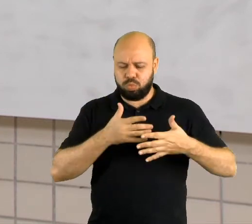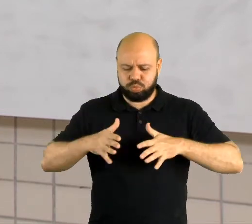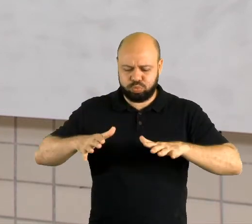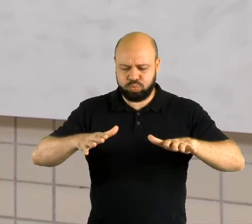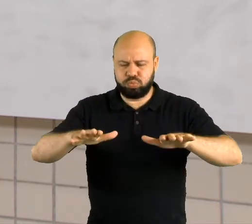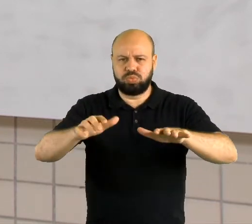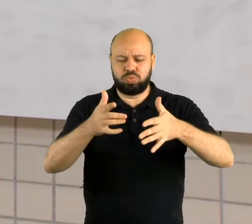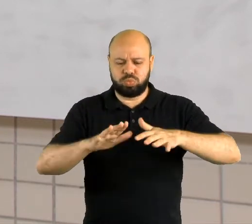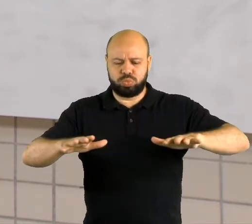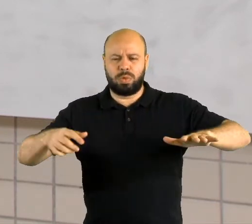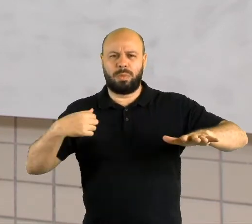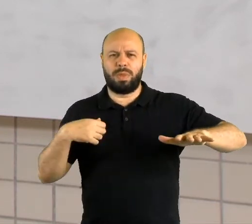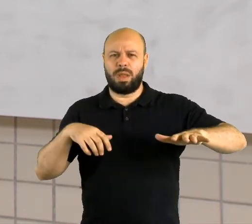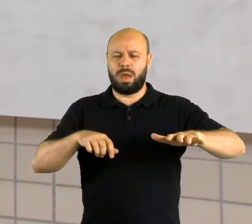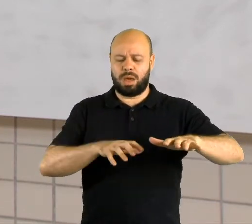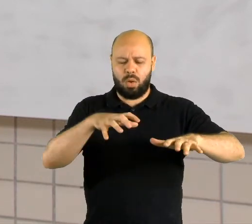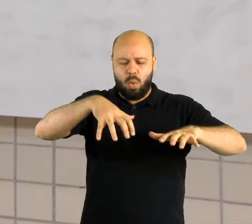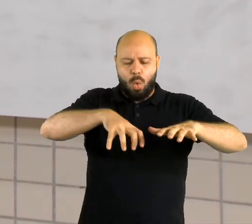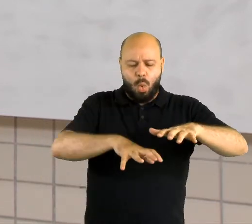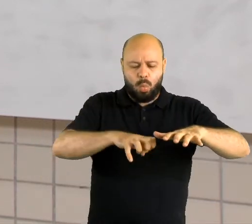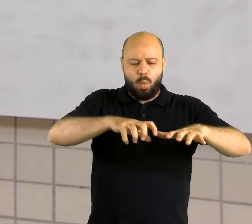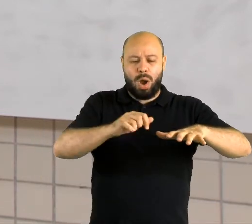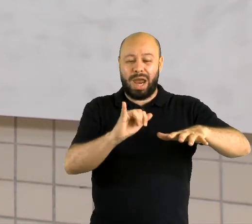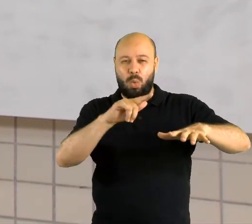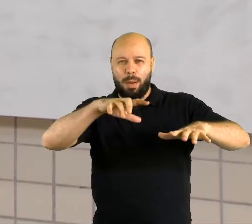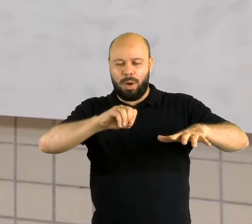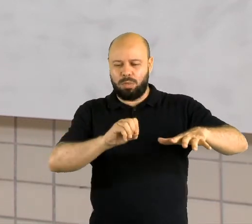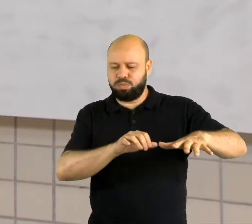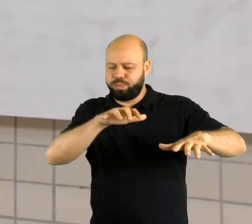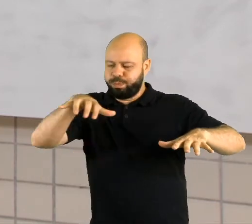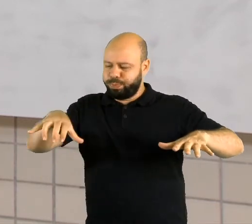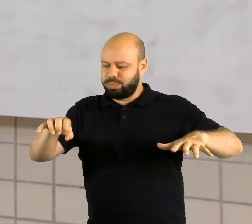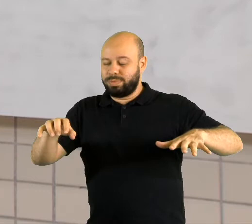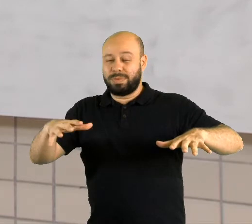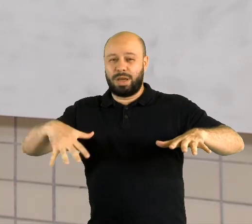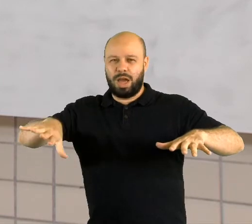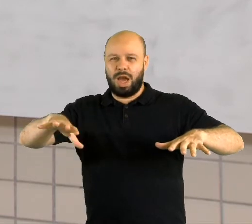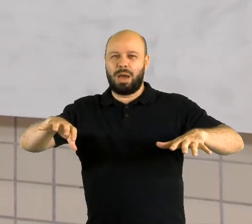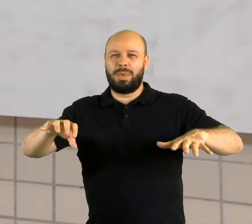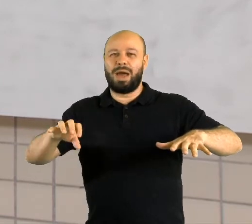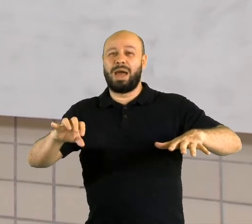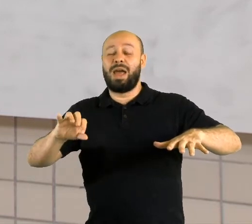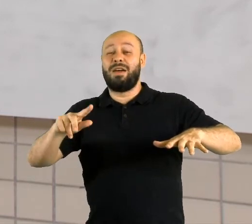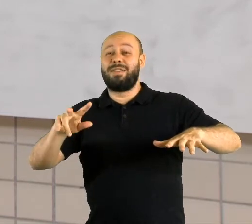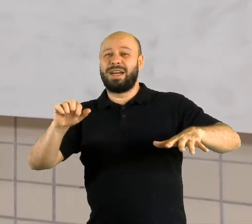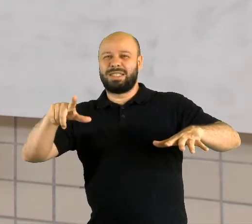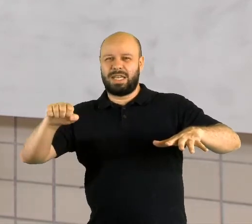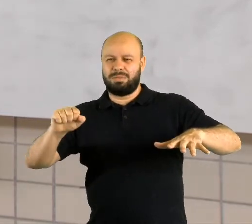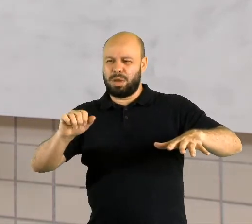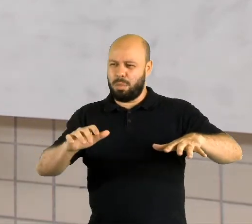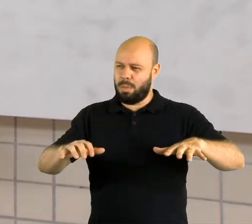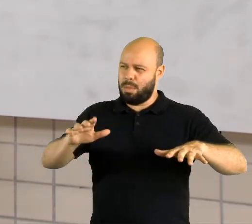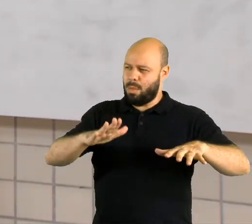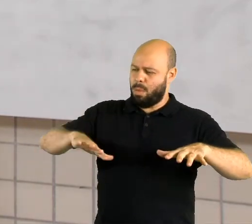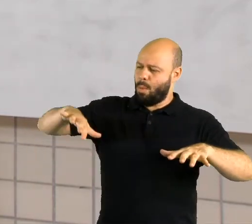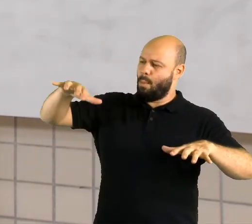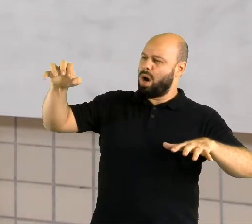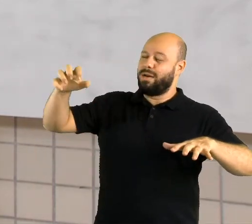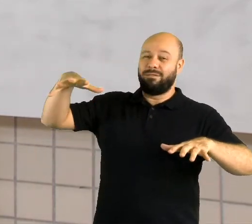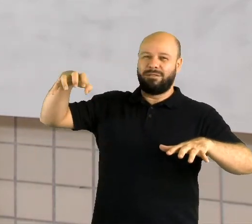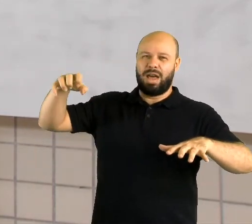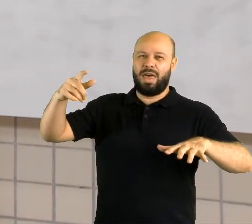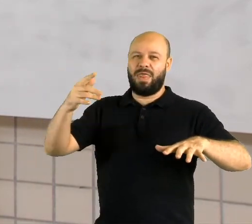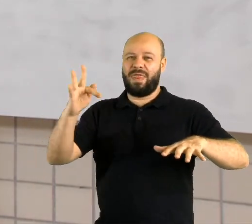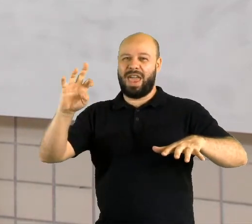igapó. Nas laterais, mata de várzea. E nas partes mais altas, mata de terra firme.